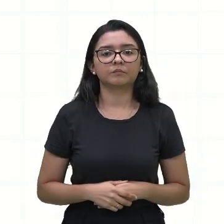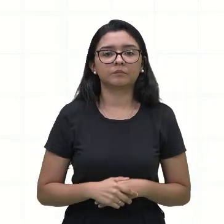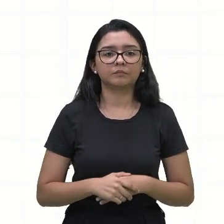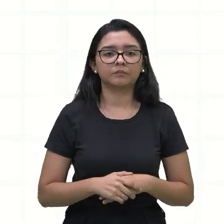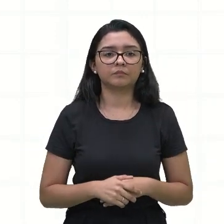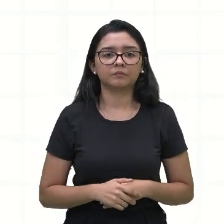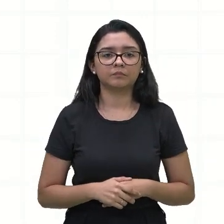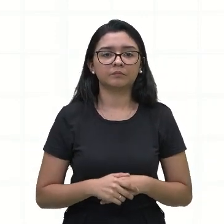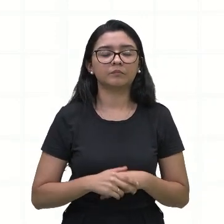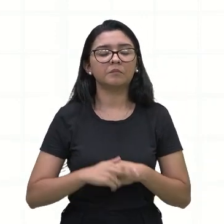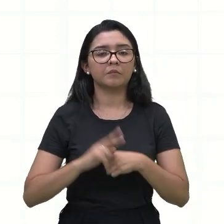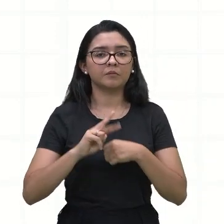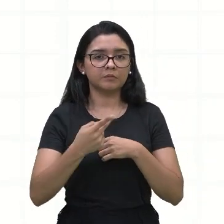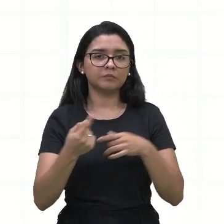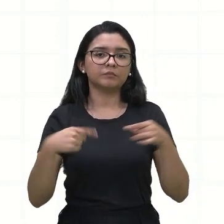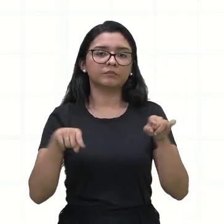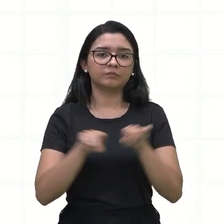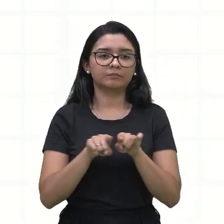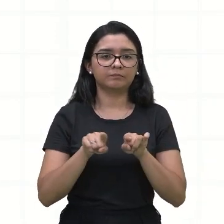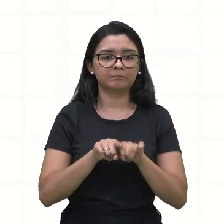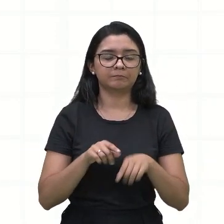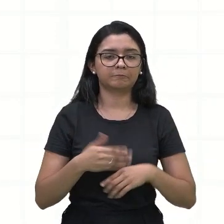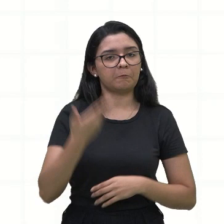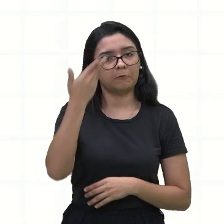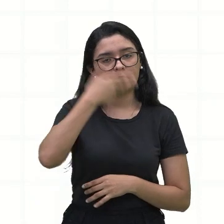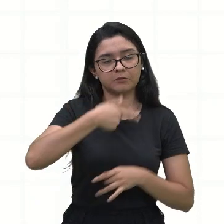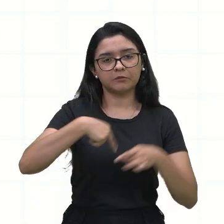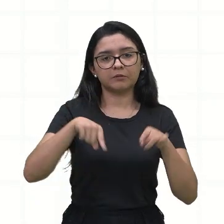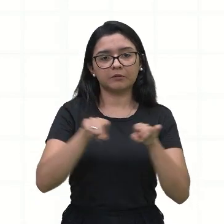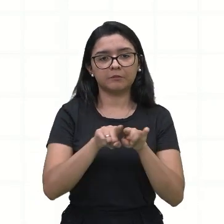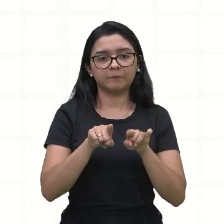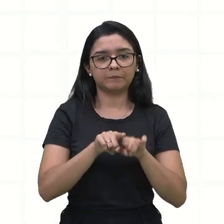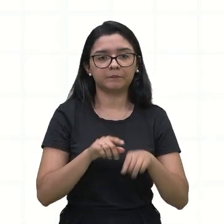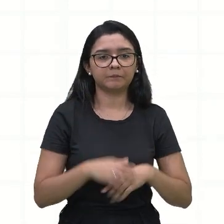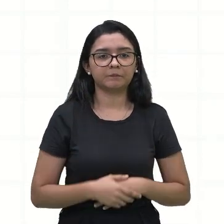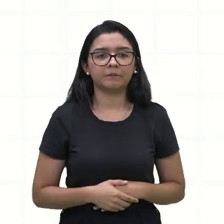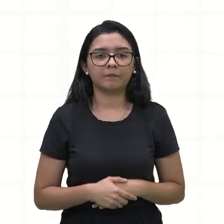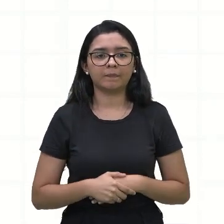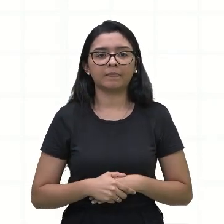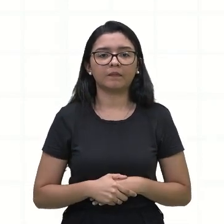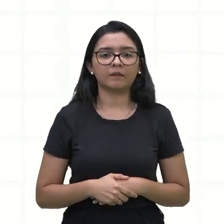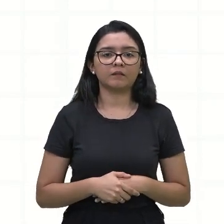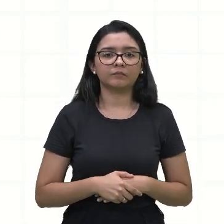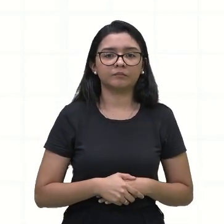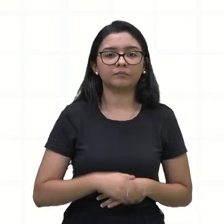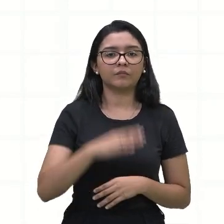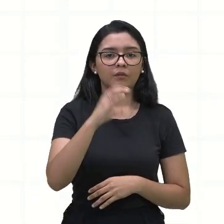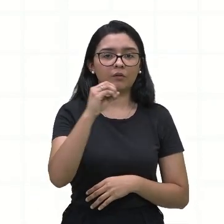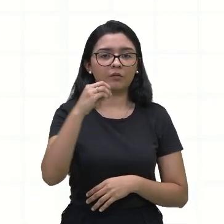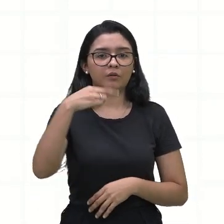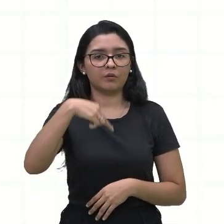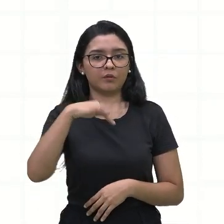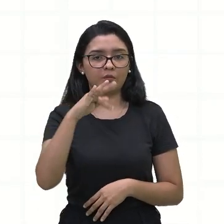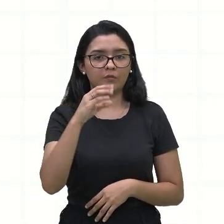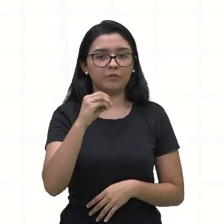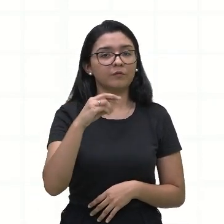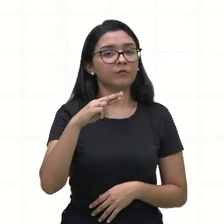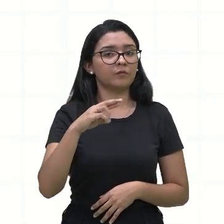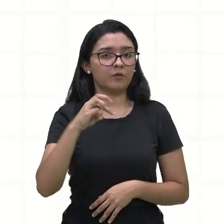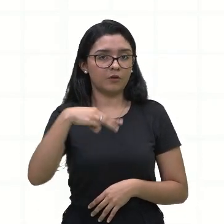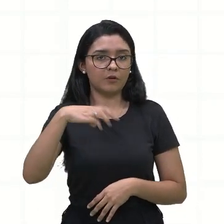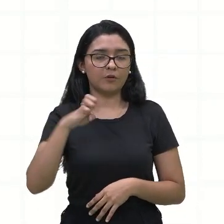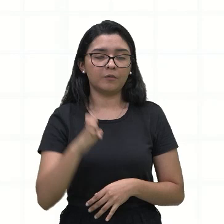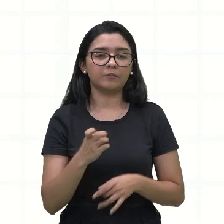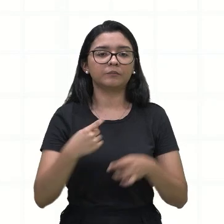uma comprovação, ok? Muito bem, conforme já vai trazer a ideia de conformidade